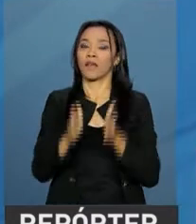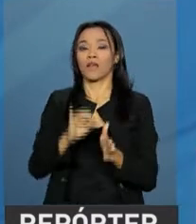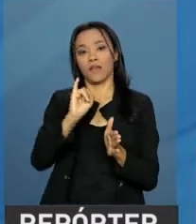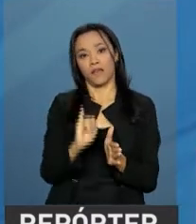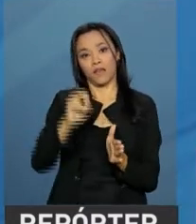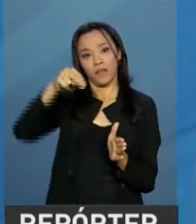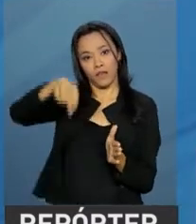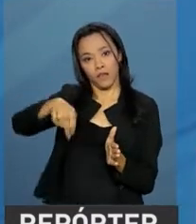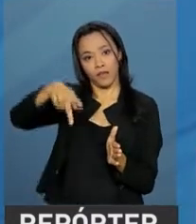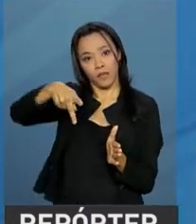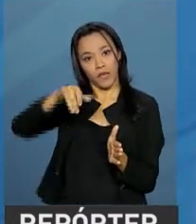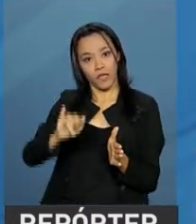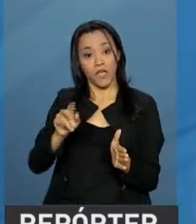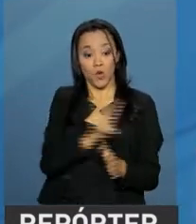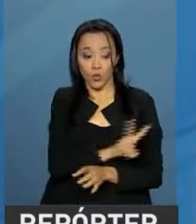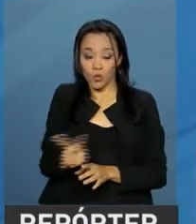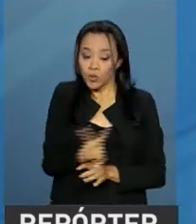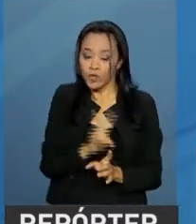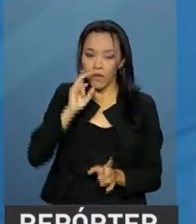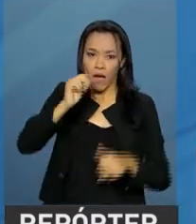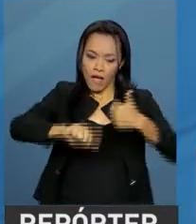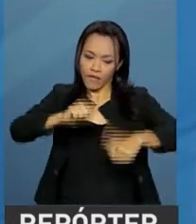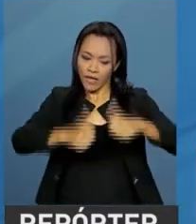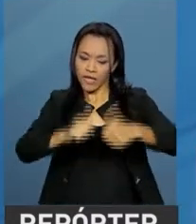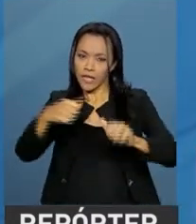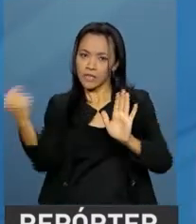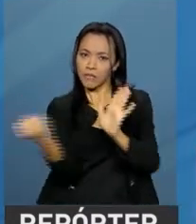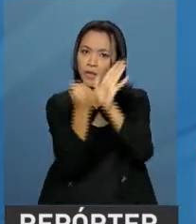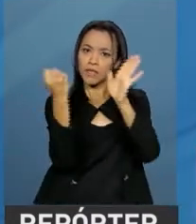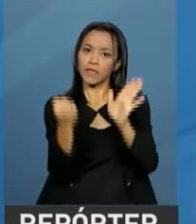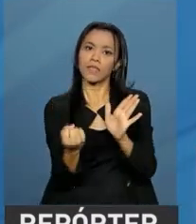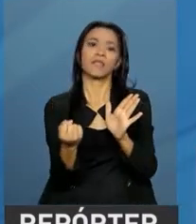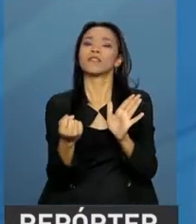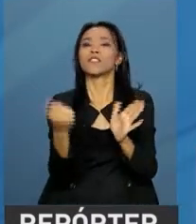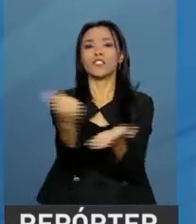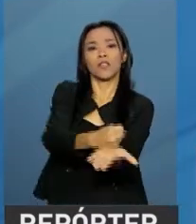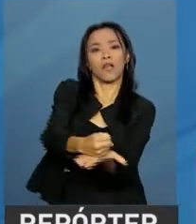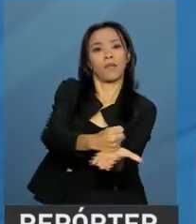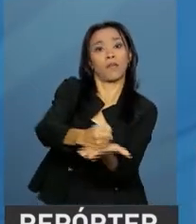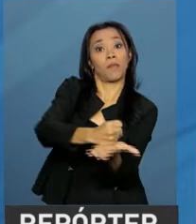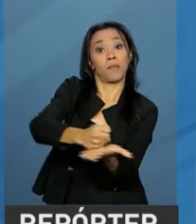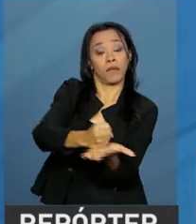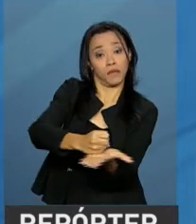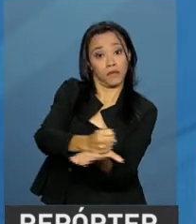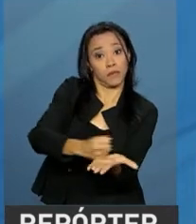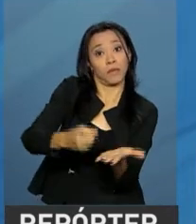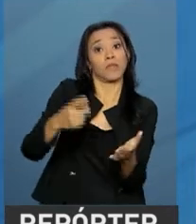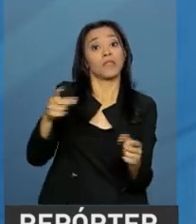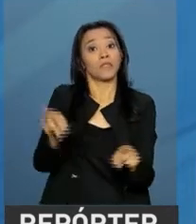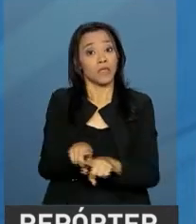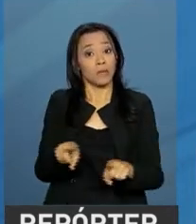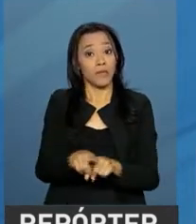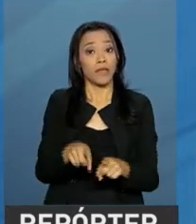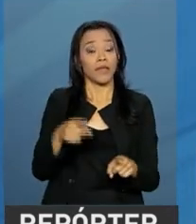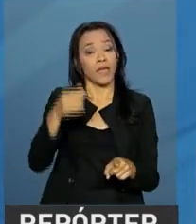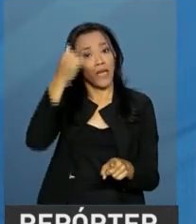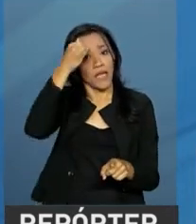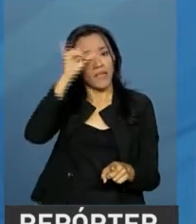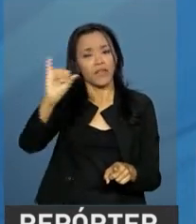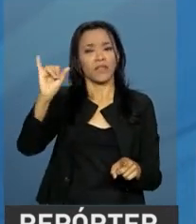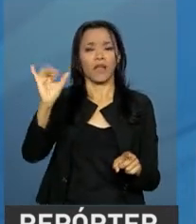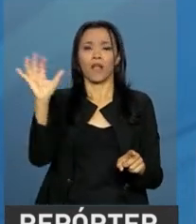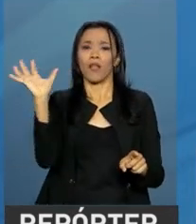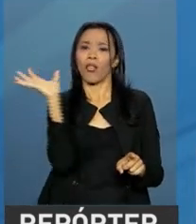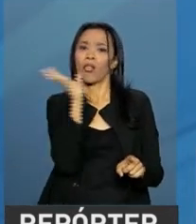de patentes que me com farmacêuticas também evitará extensões de prazo da patente